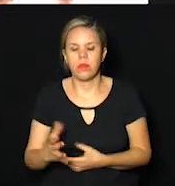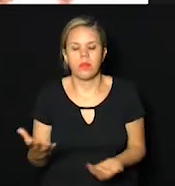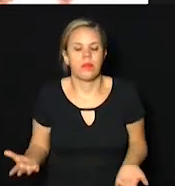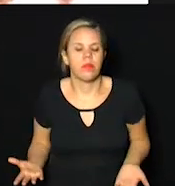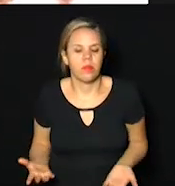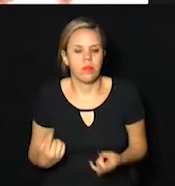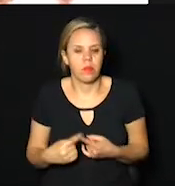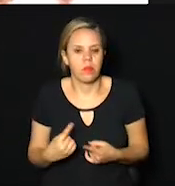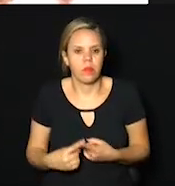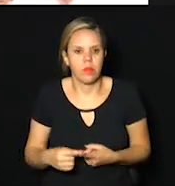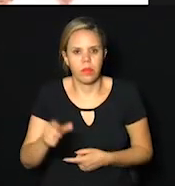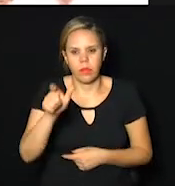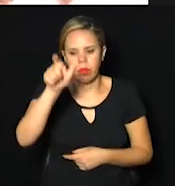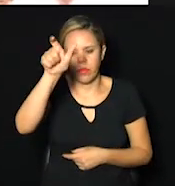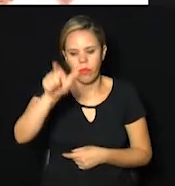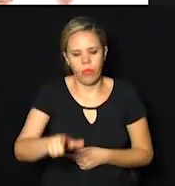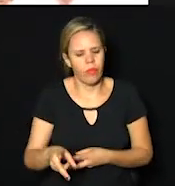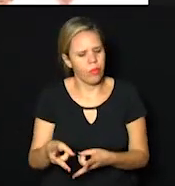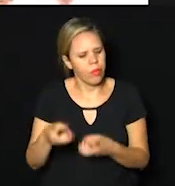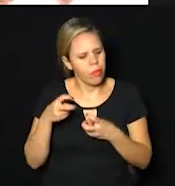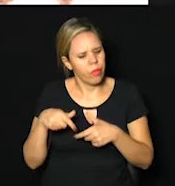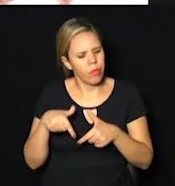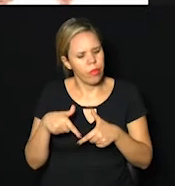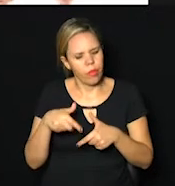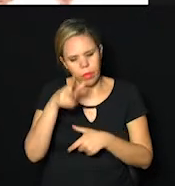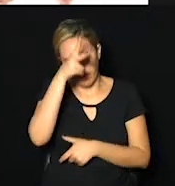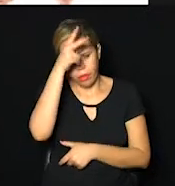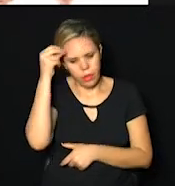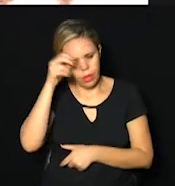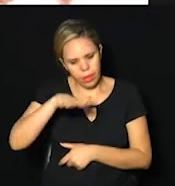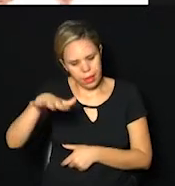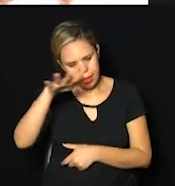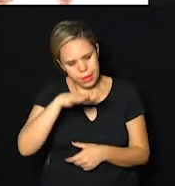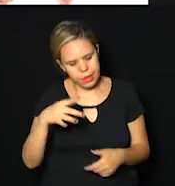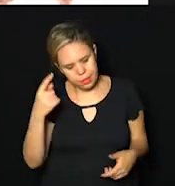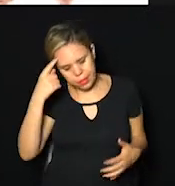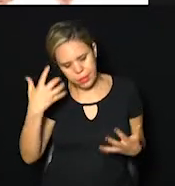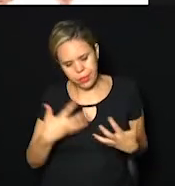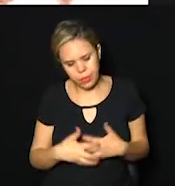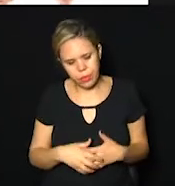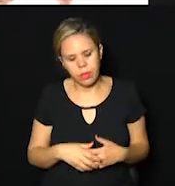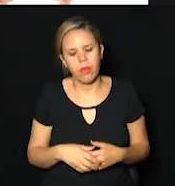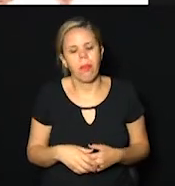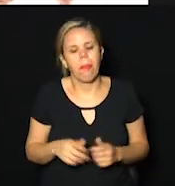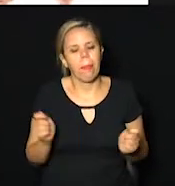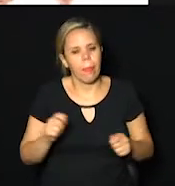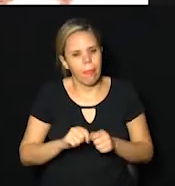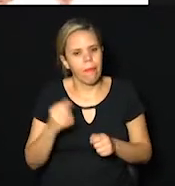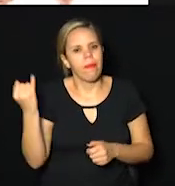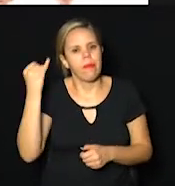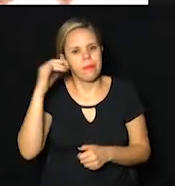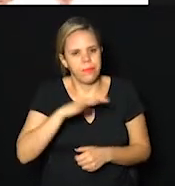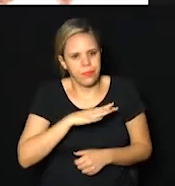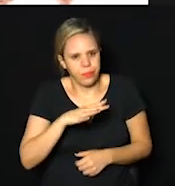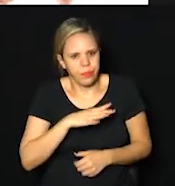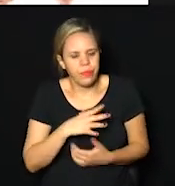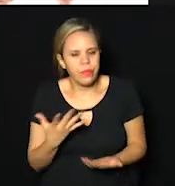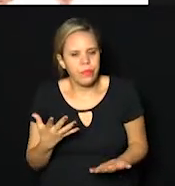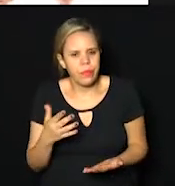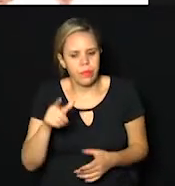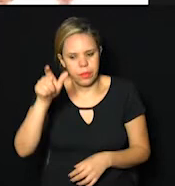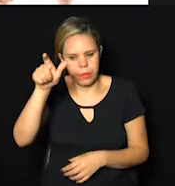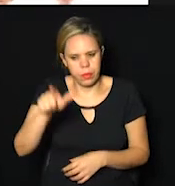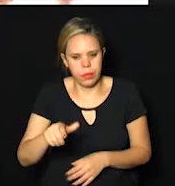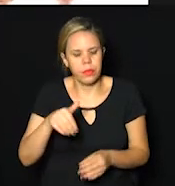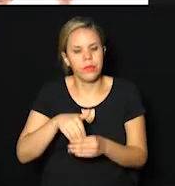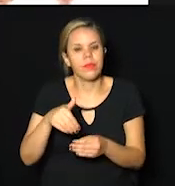Ela que observa os serviços públicos, pensa naquilo que pode ser importante para a cidade. O eleitor, esse